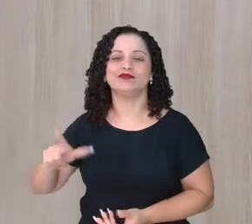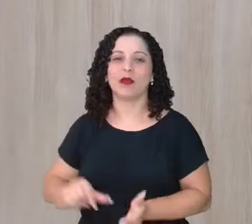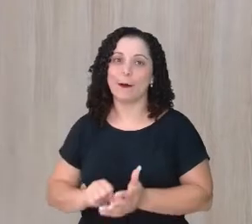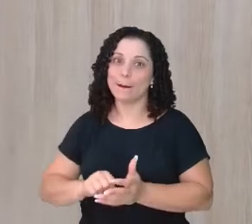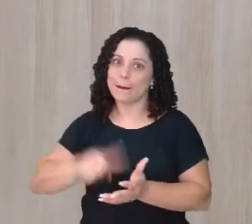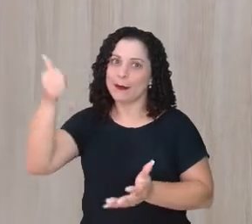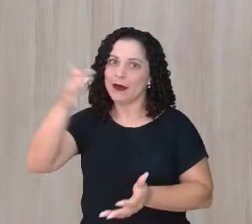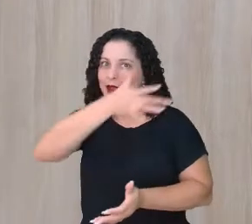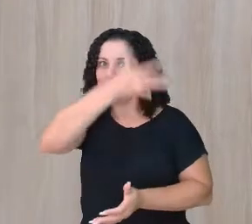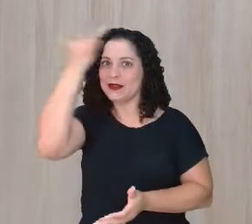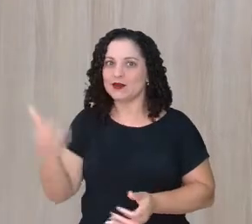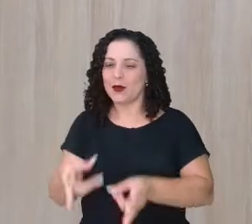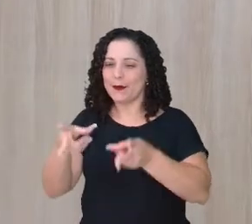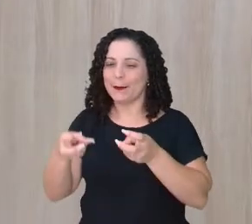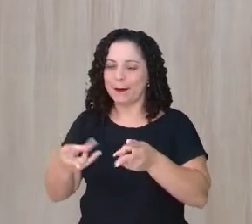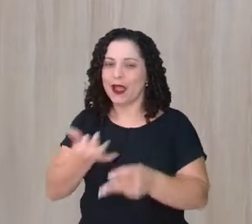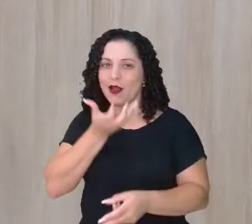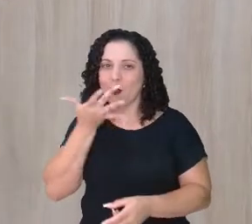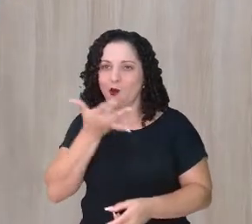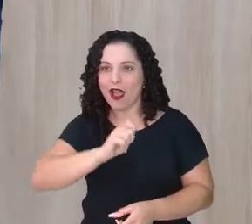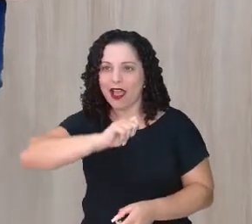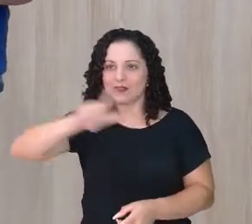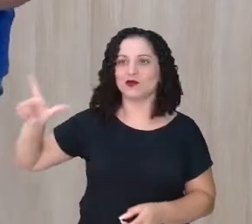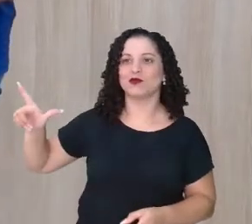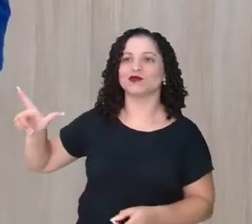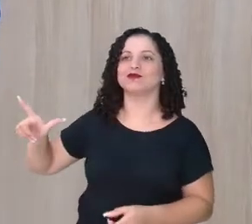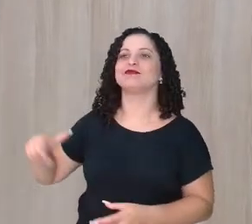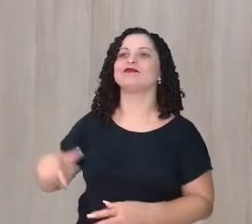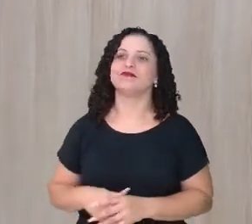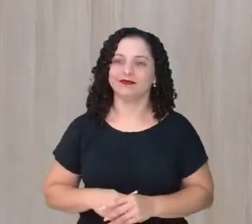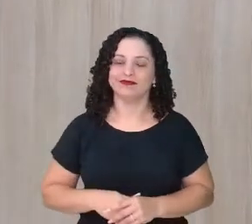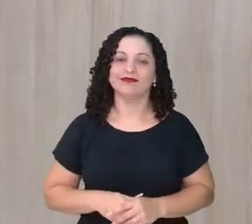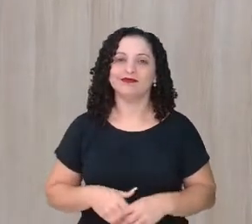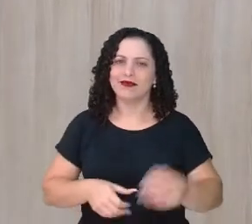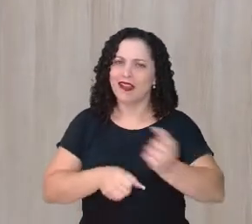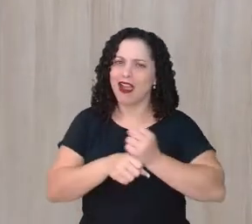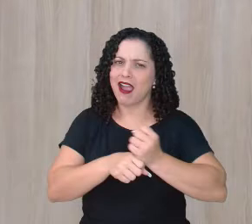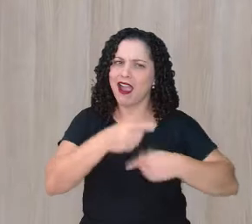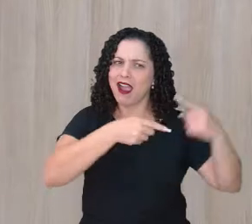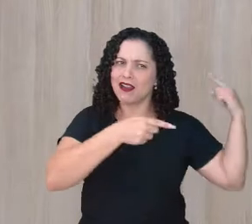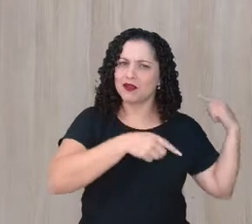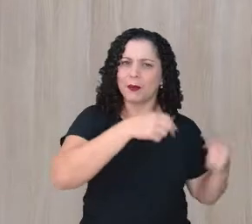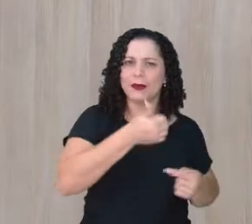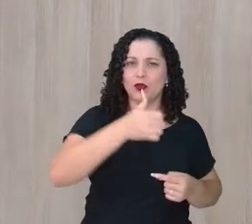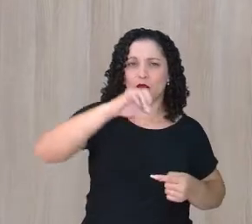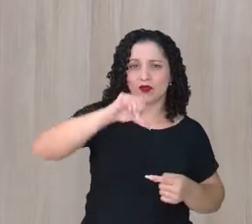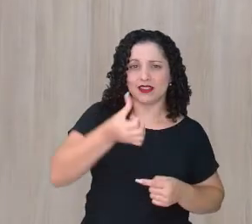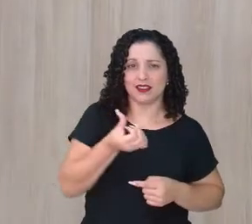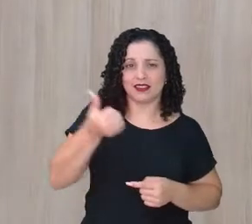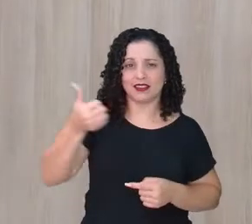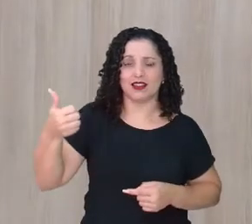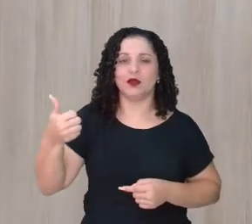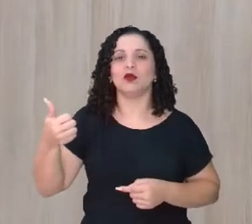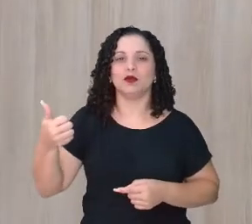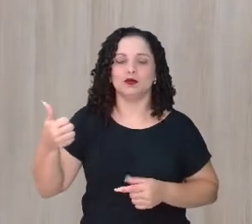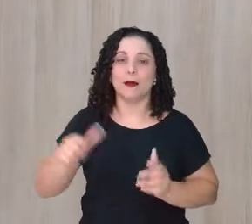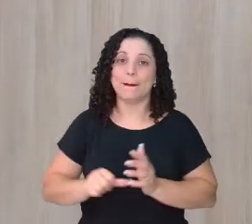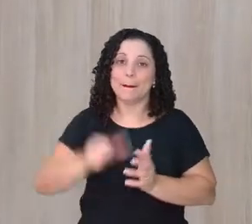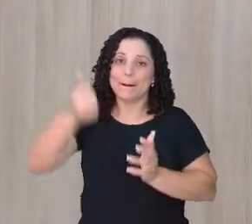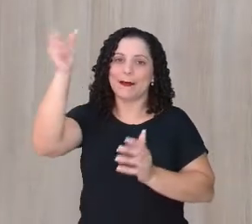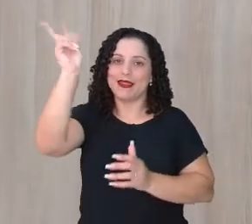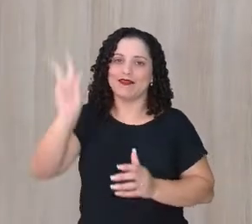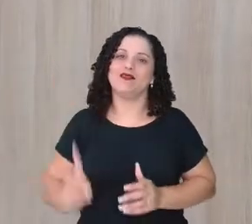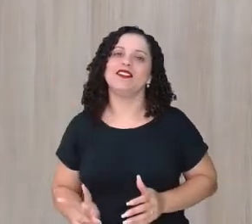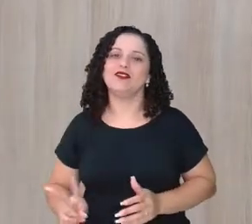era azul. Veja que interessante, pessoal. Em 1961, foi o primeiro momento em que,